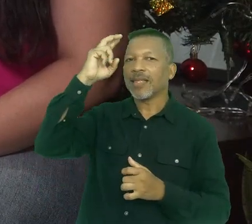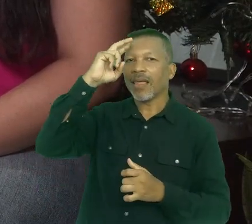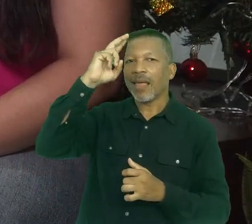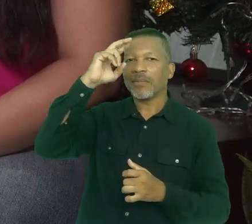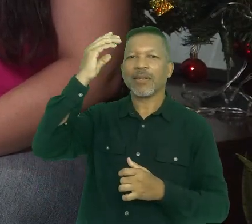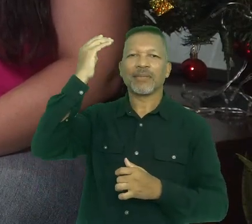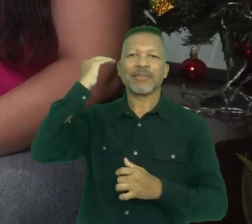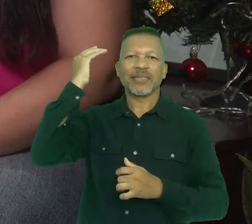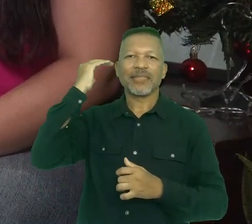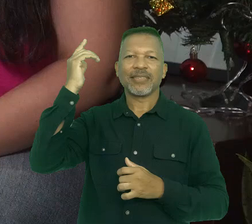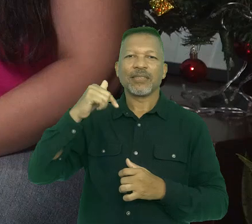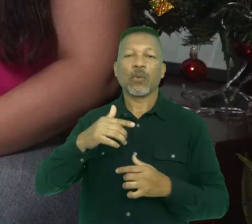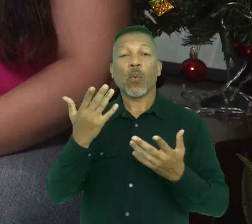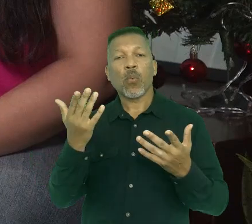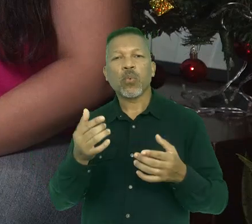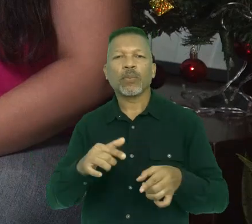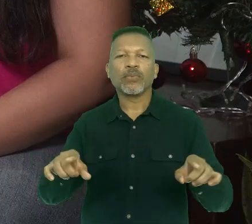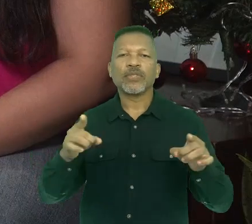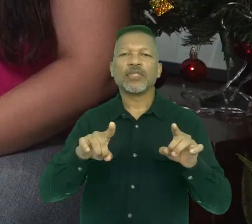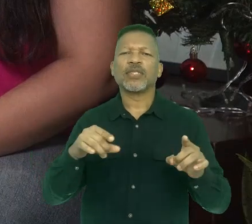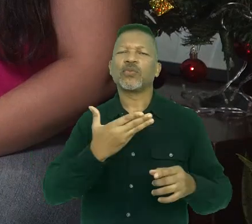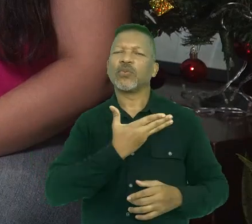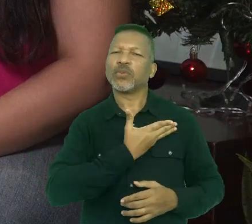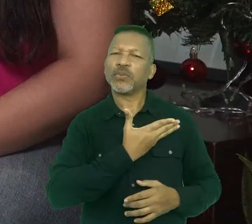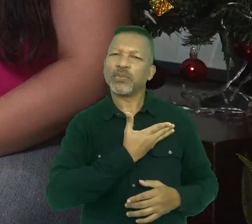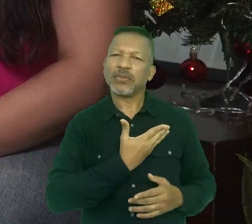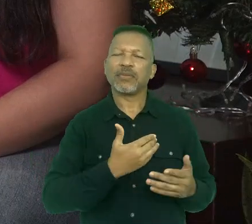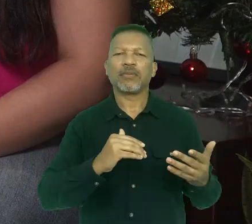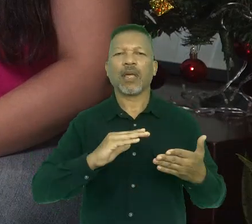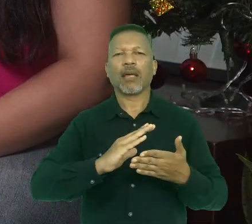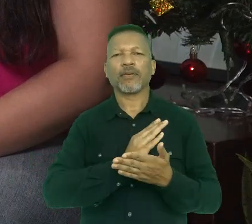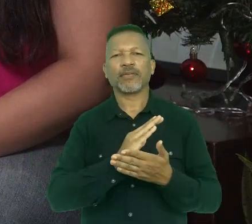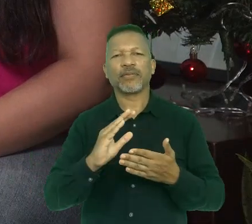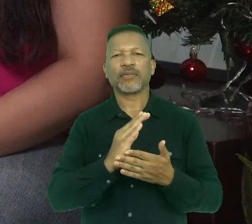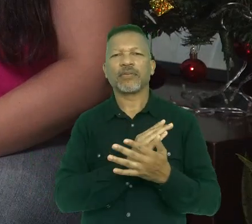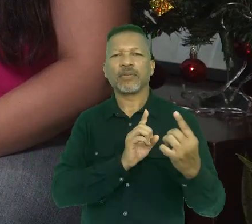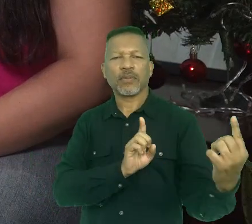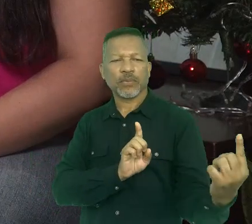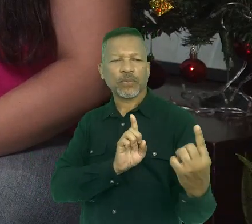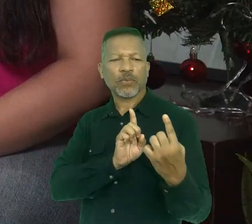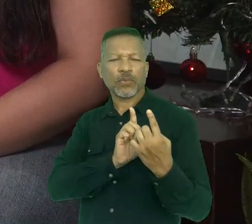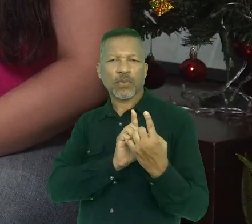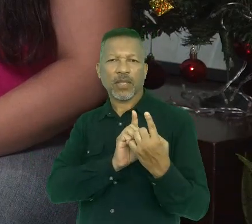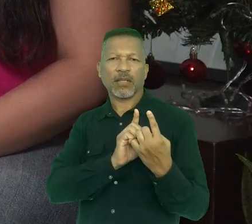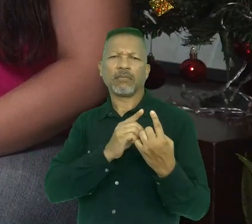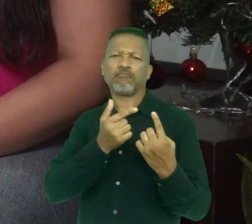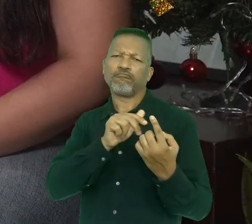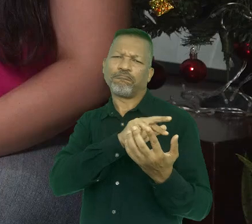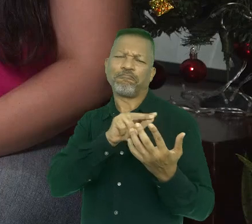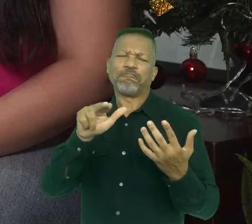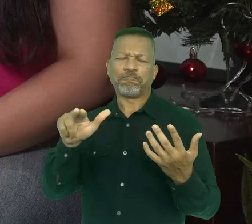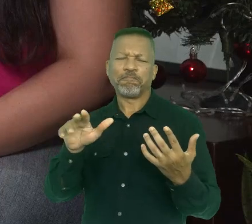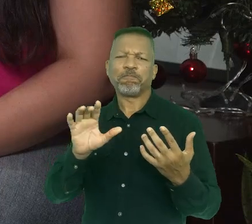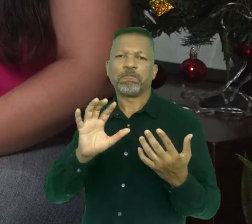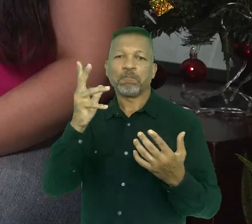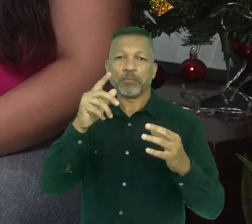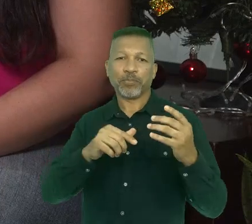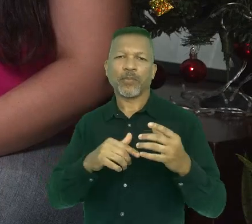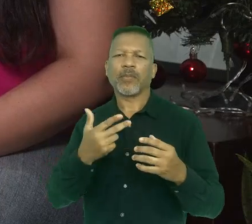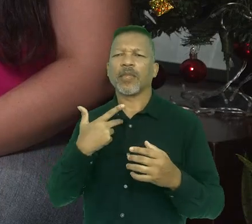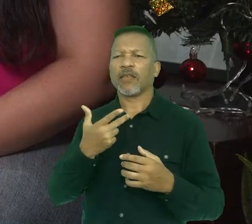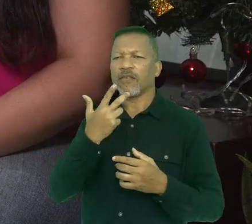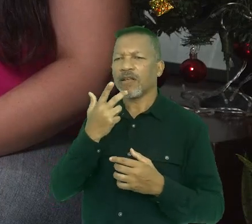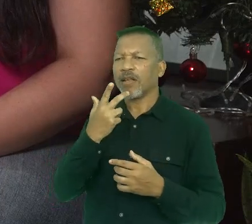memórias, com, às vezes, a música de um amigo. Teve gente que já chegou para mim em diversas situações e